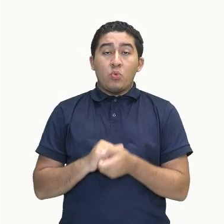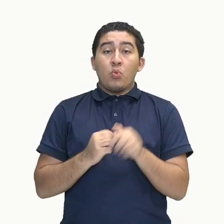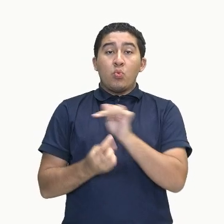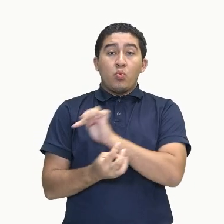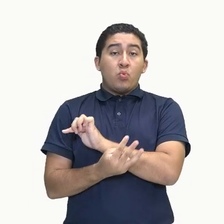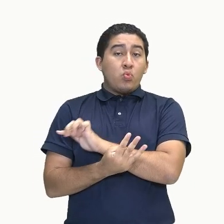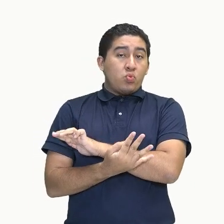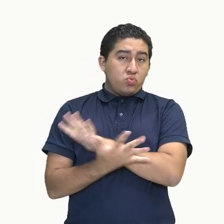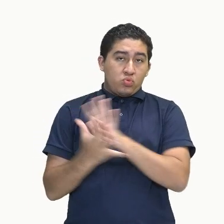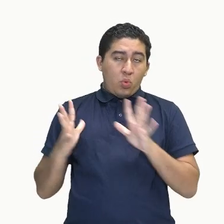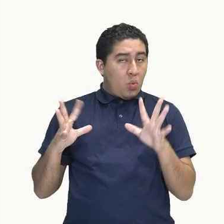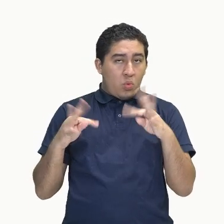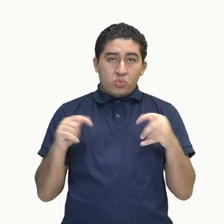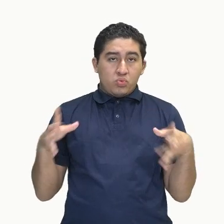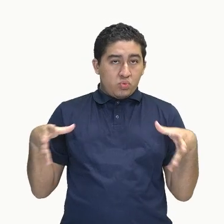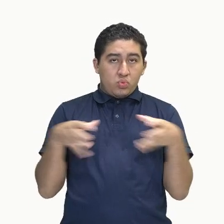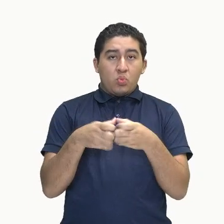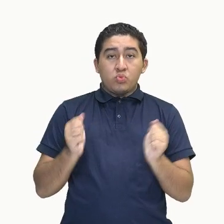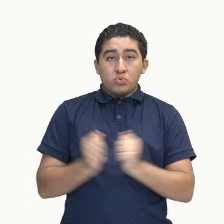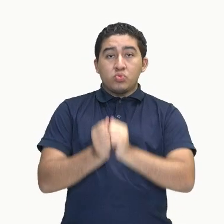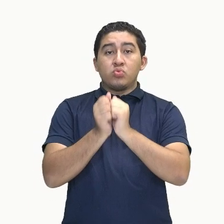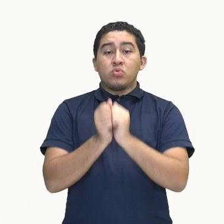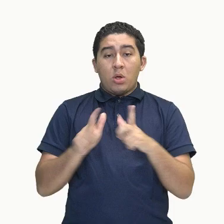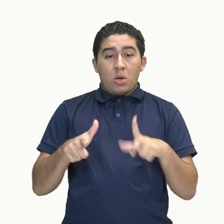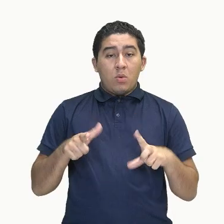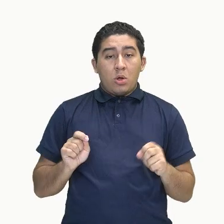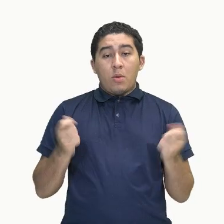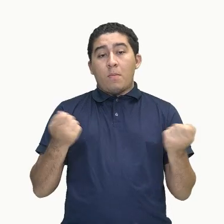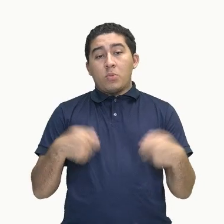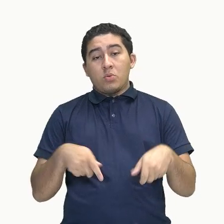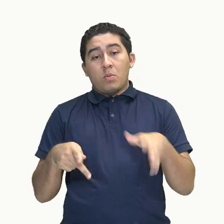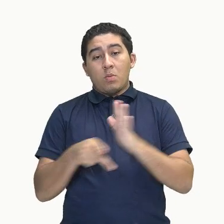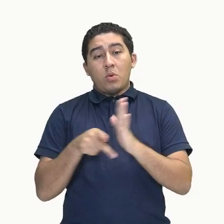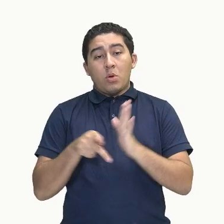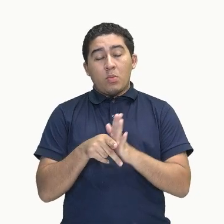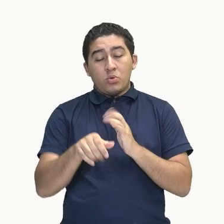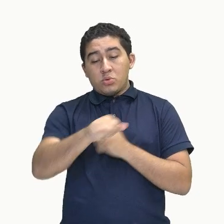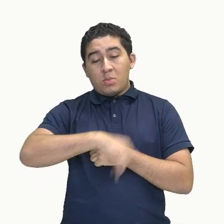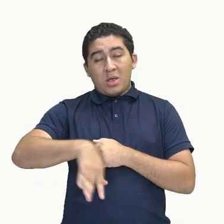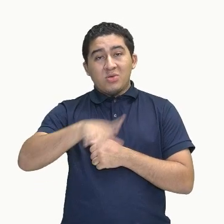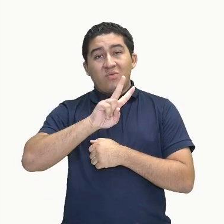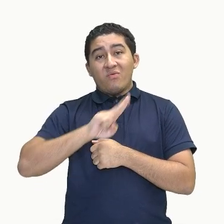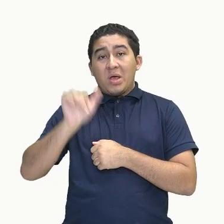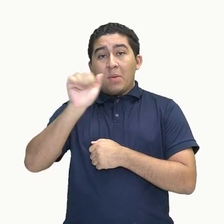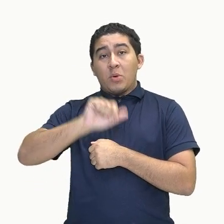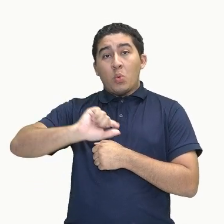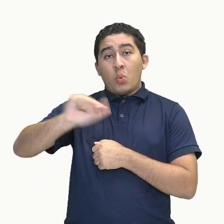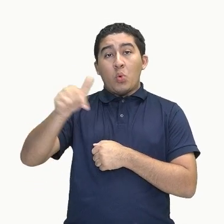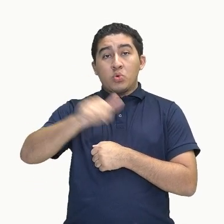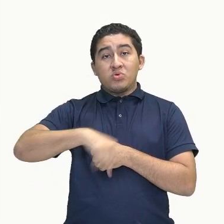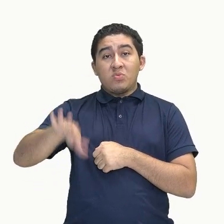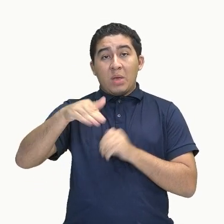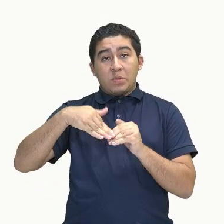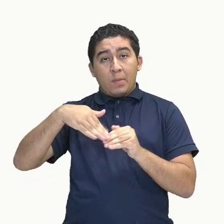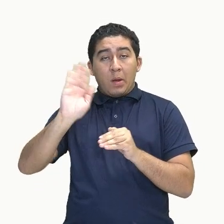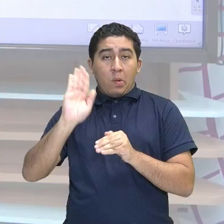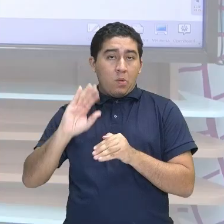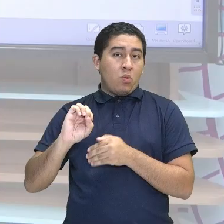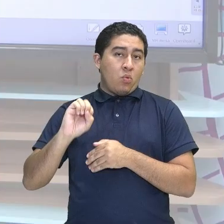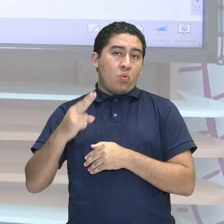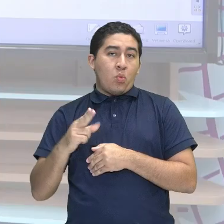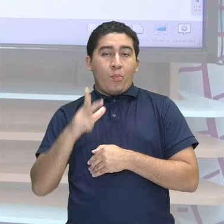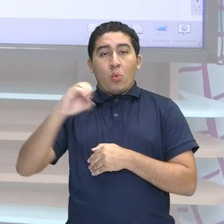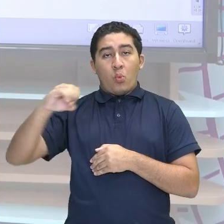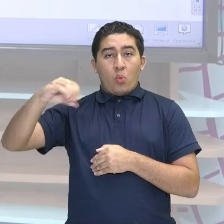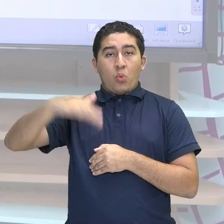vão drenar ali as águas dessa bacia hidrográfica para uma bacia hidrográfica maior